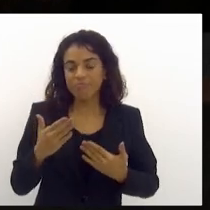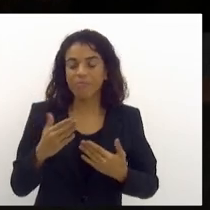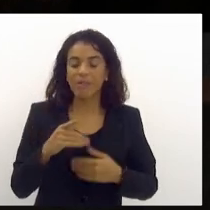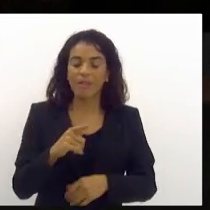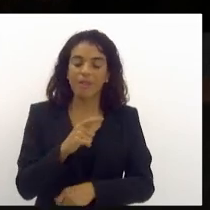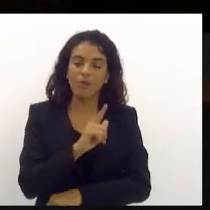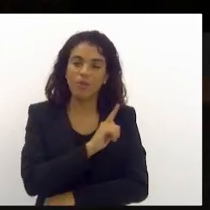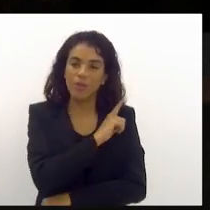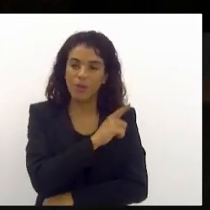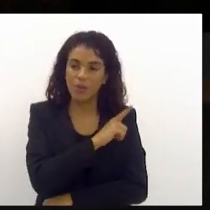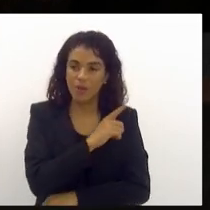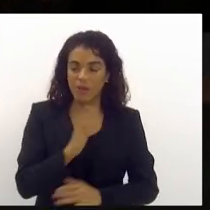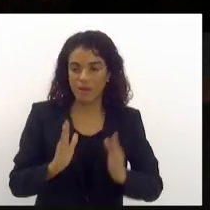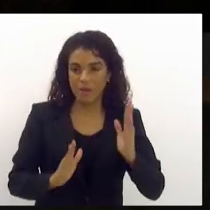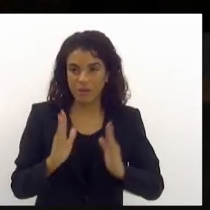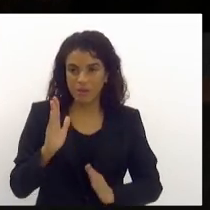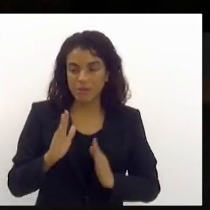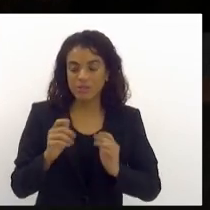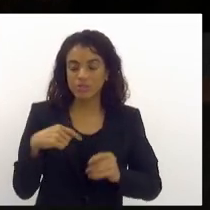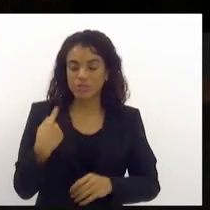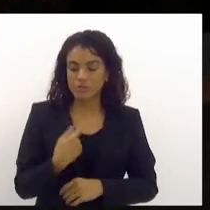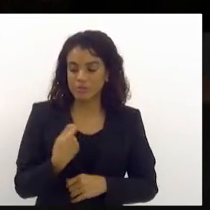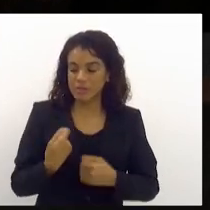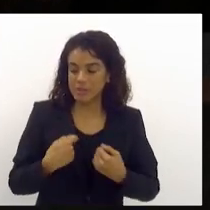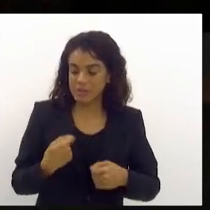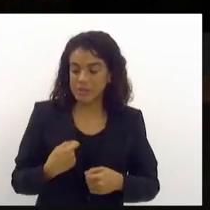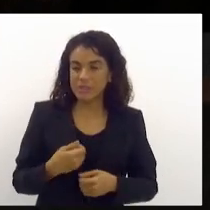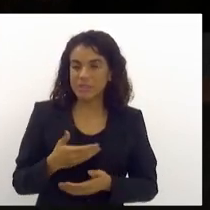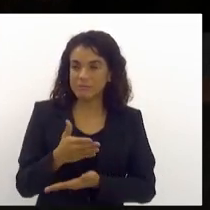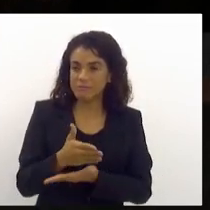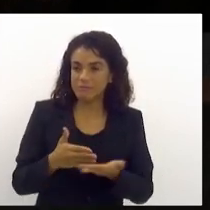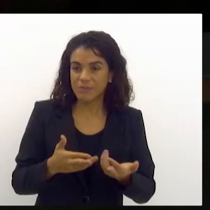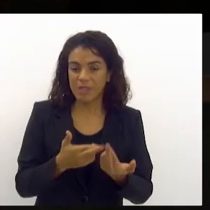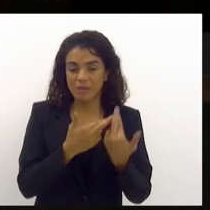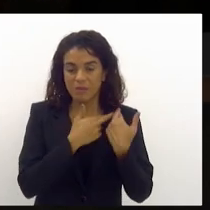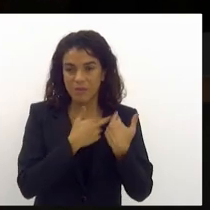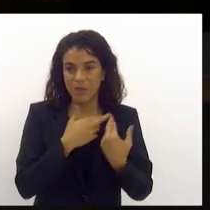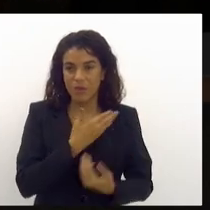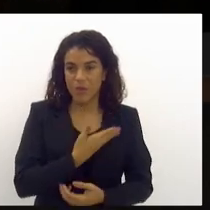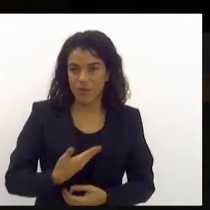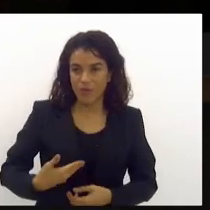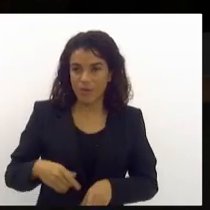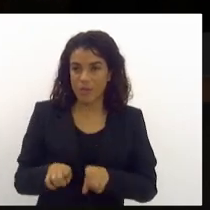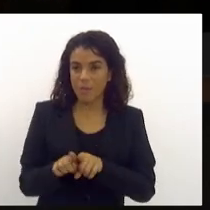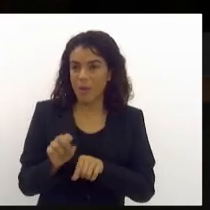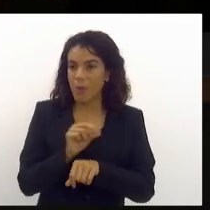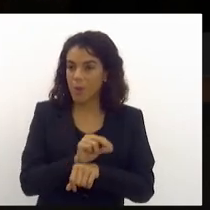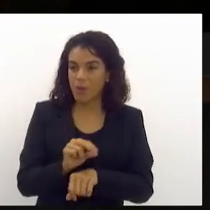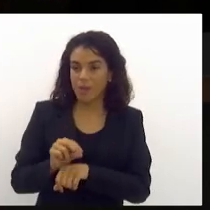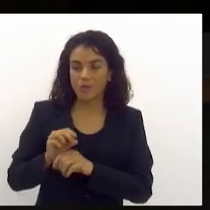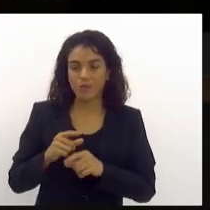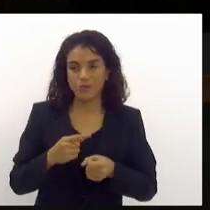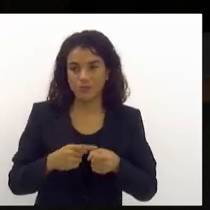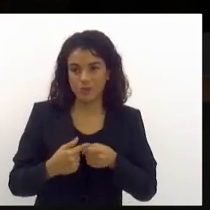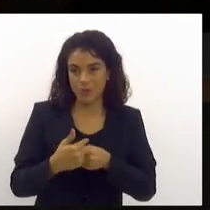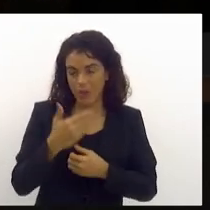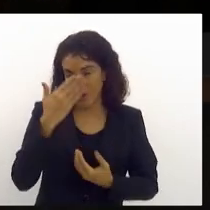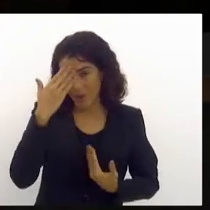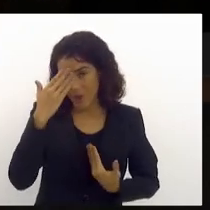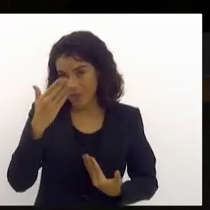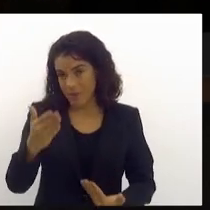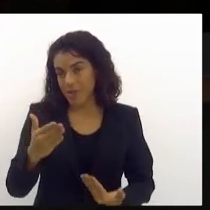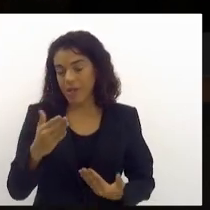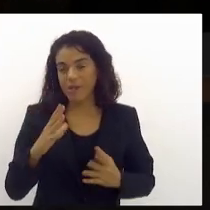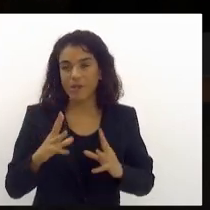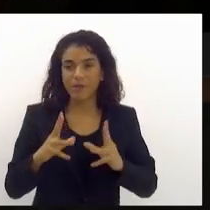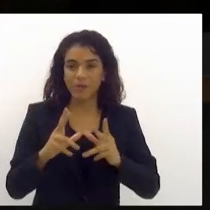nossos, né? Que a gente precisa muito dividir essa responsabilidade do governo e cuidar também dos nossos municípios, tá? Meu muito obrigado a